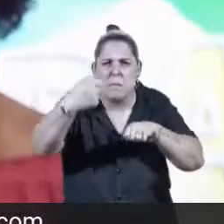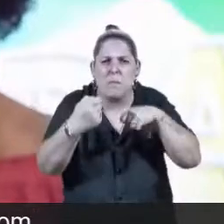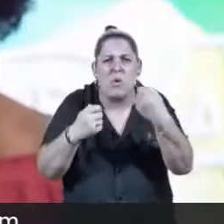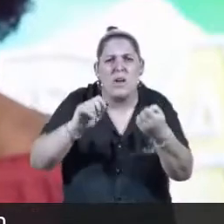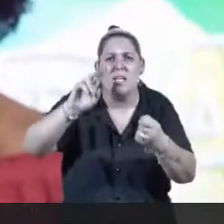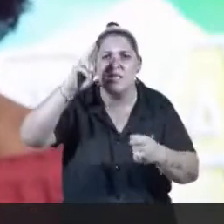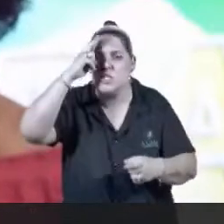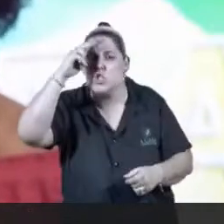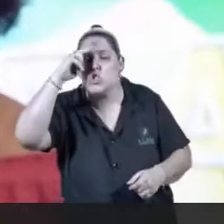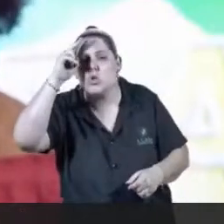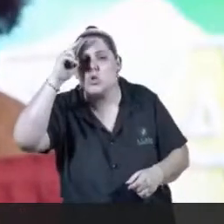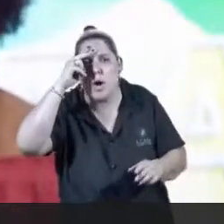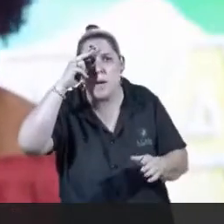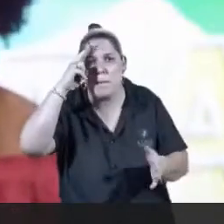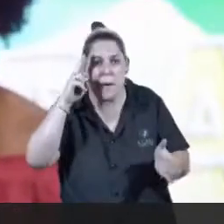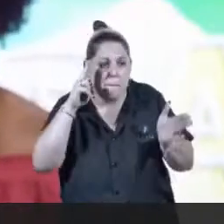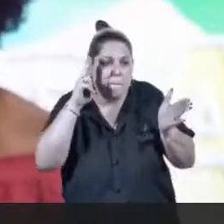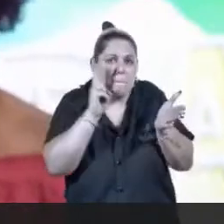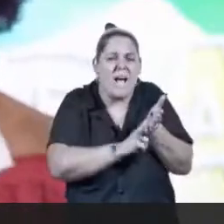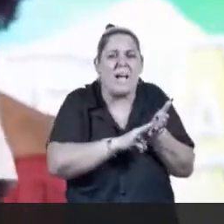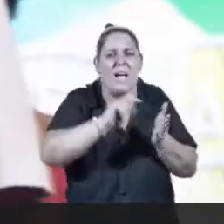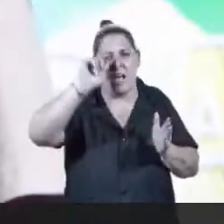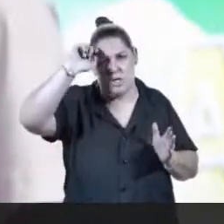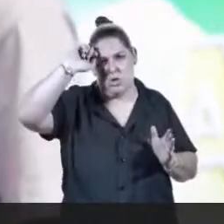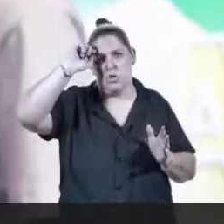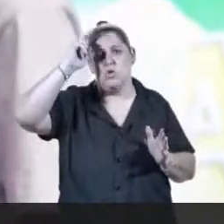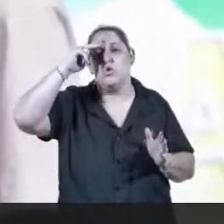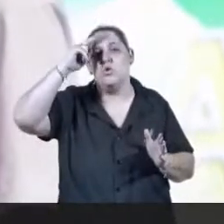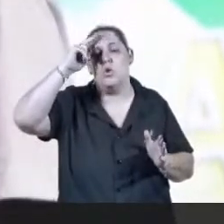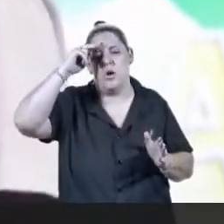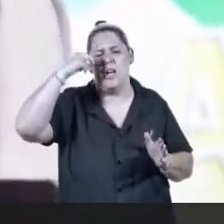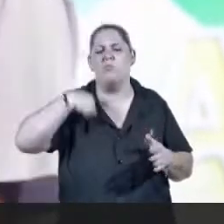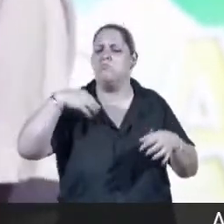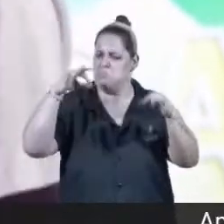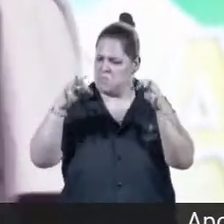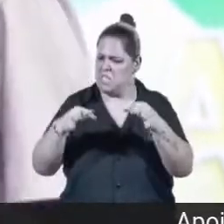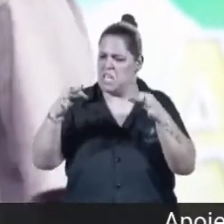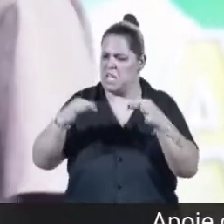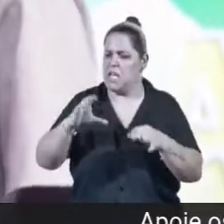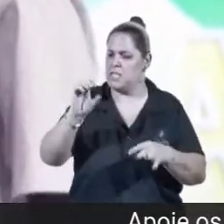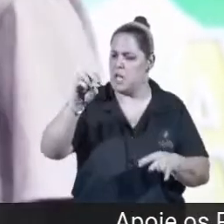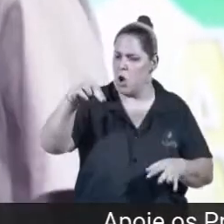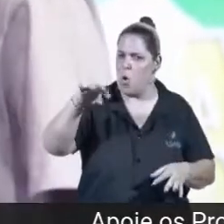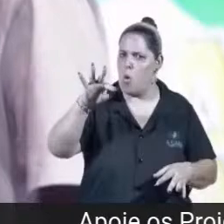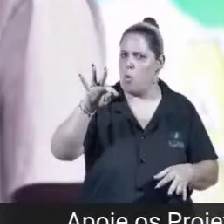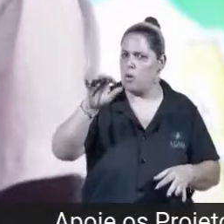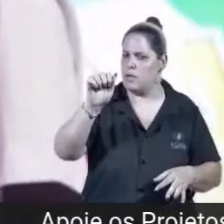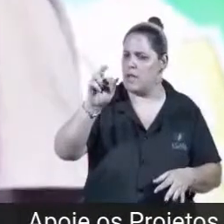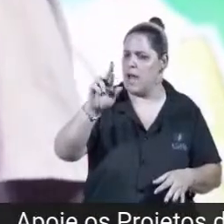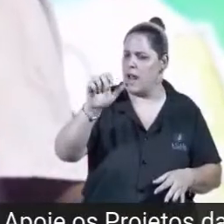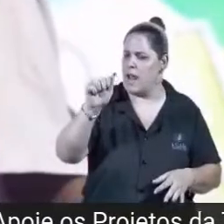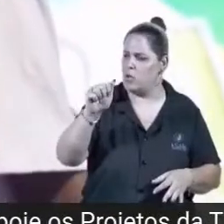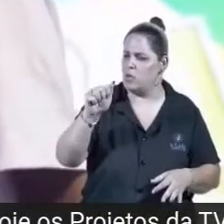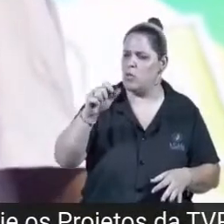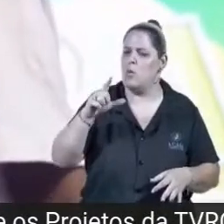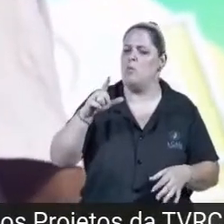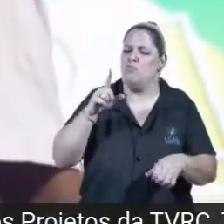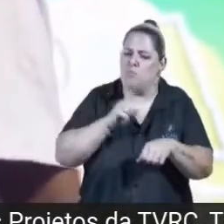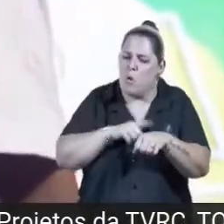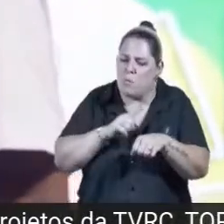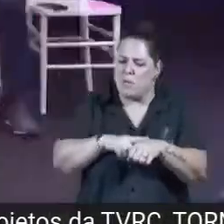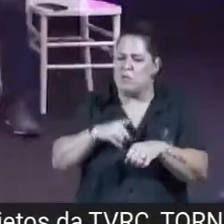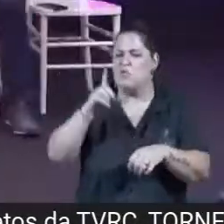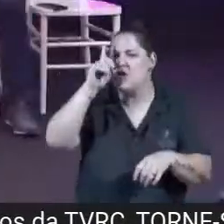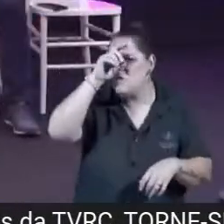ali para marcar a história. Né? E eu tenho certeza, Contarato, né, a gente está passando hoje por um momento complicado no nosso país,